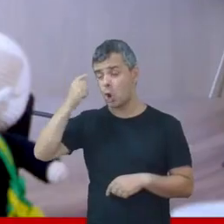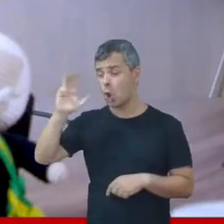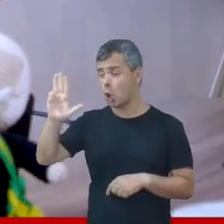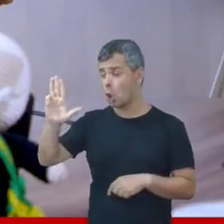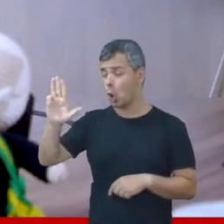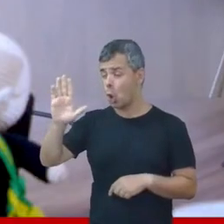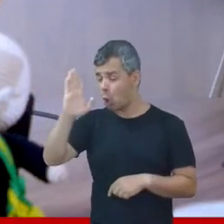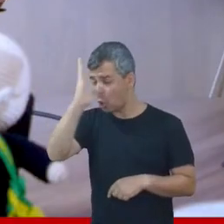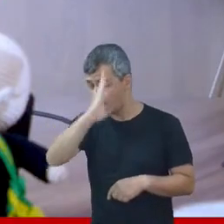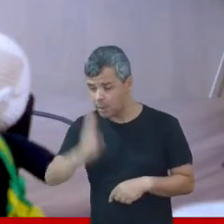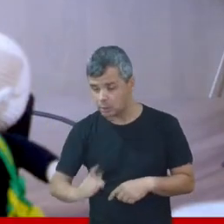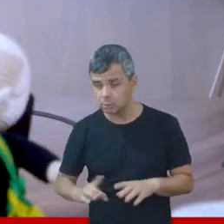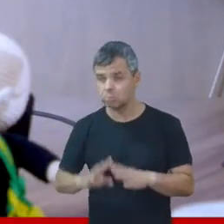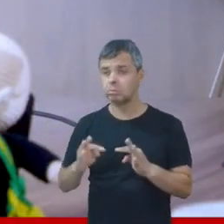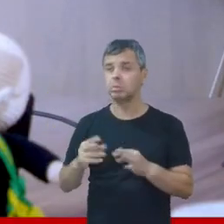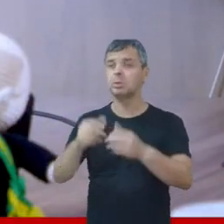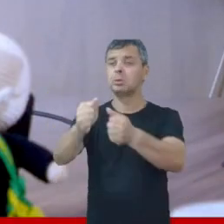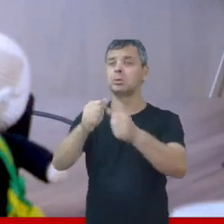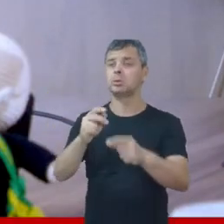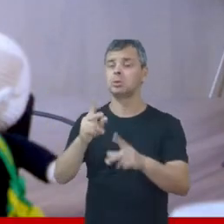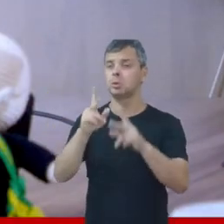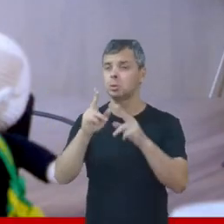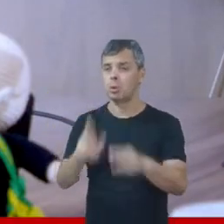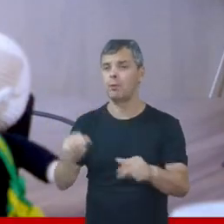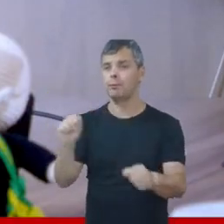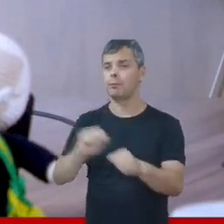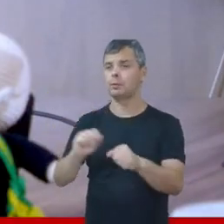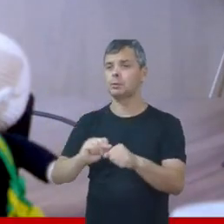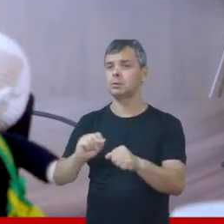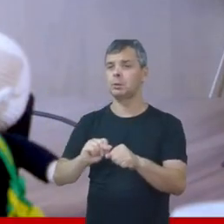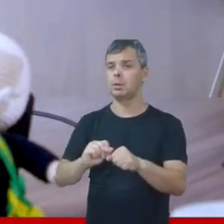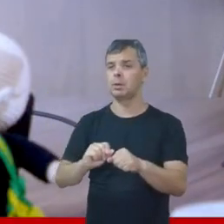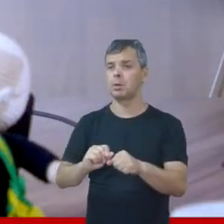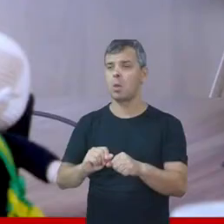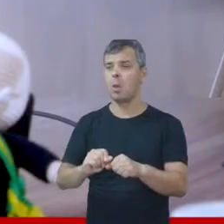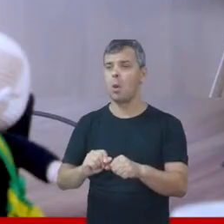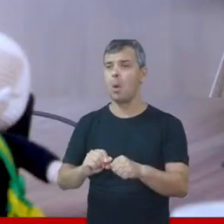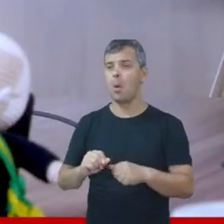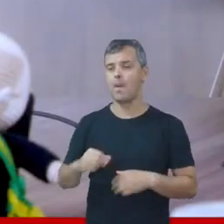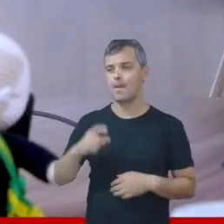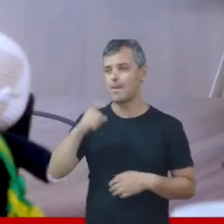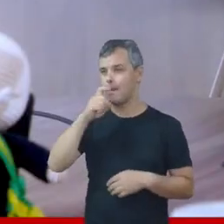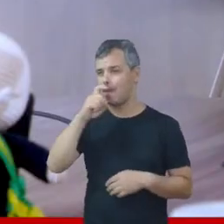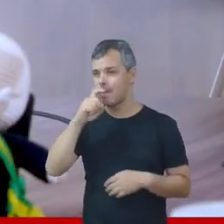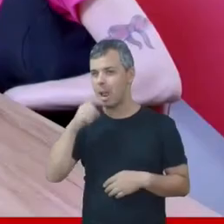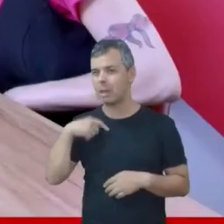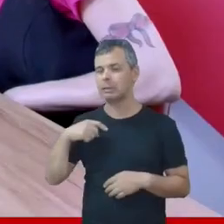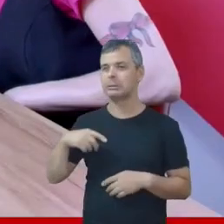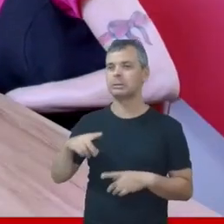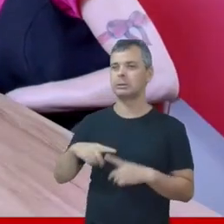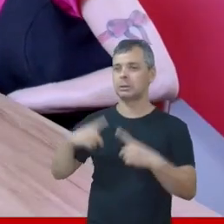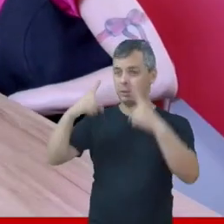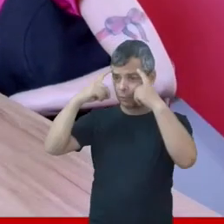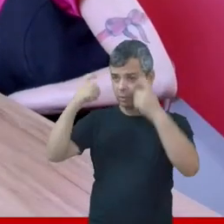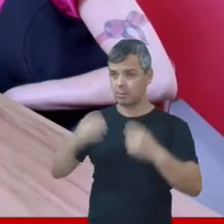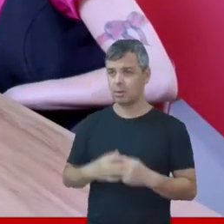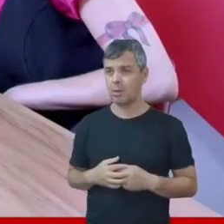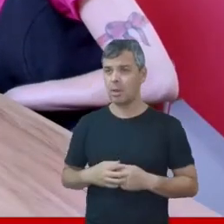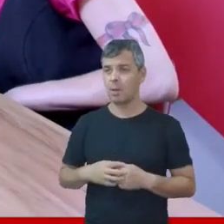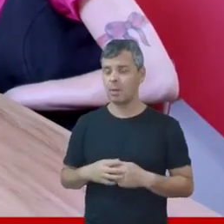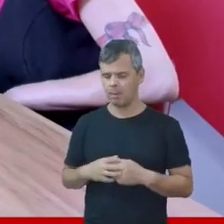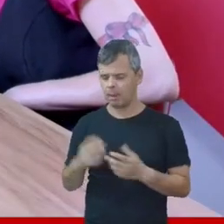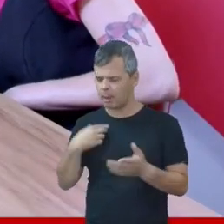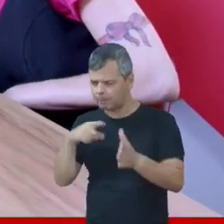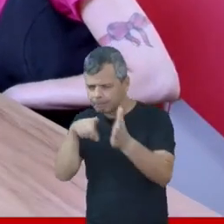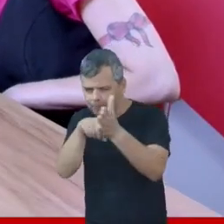Brasil inteiro, e não só em uma parte, como fazia o pai dos terroristas, né? Ai, lindo demais. E se a galera der um Google, a